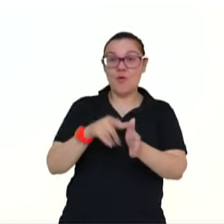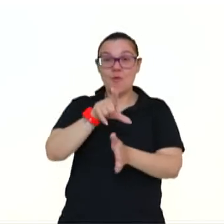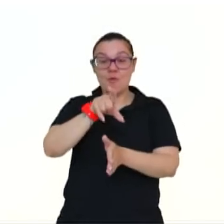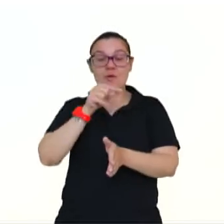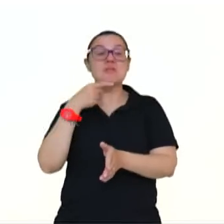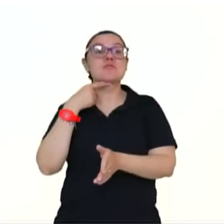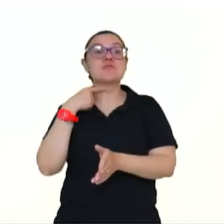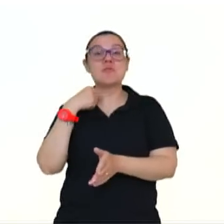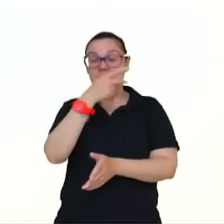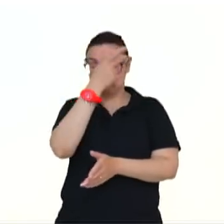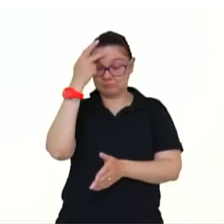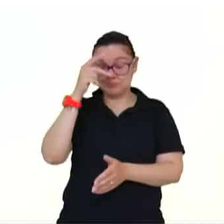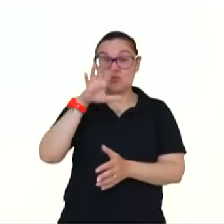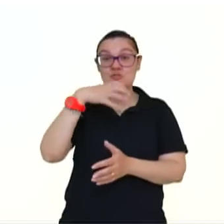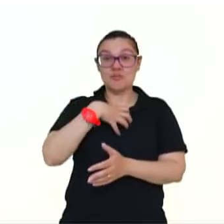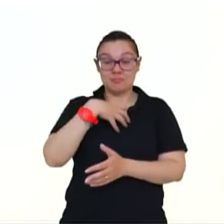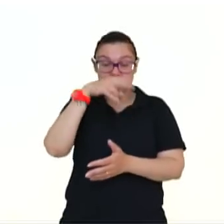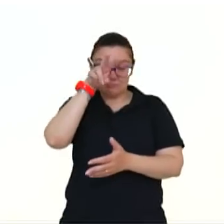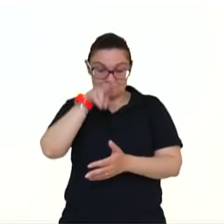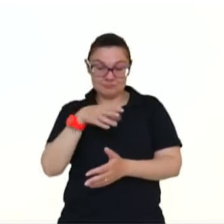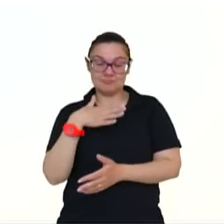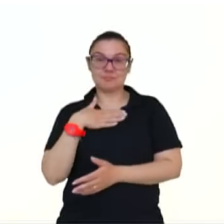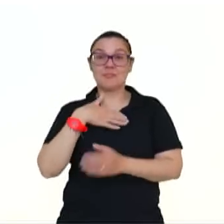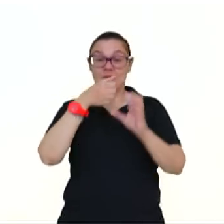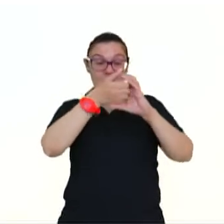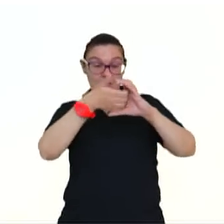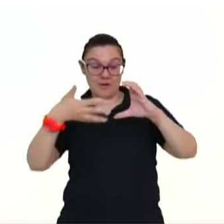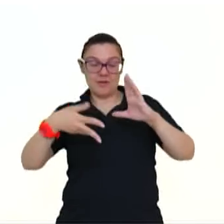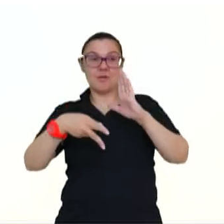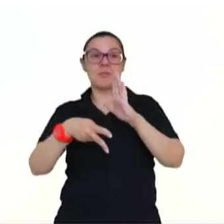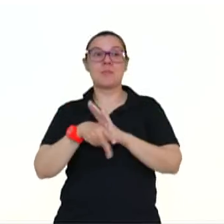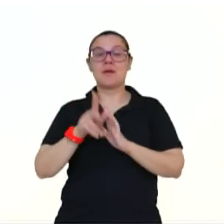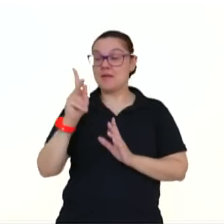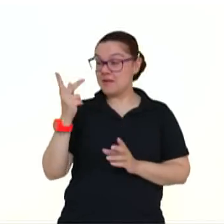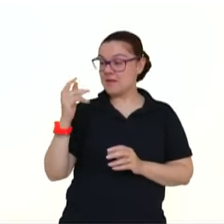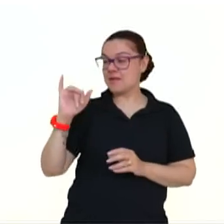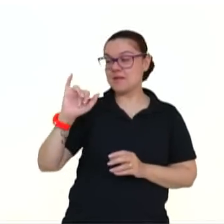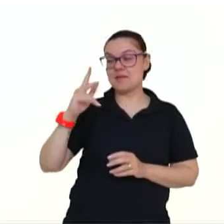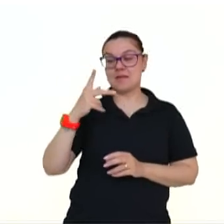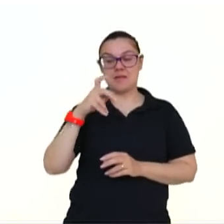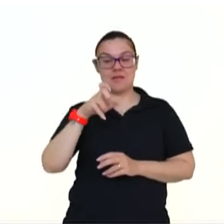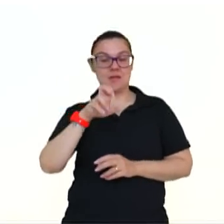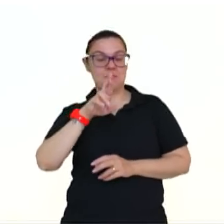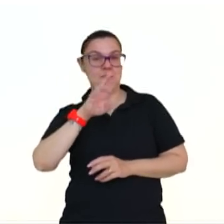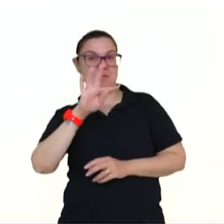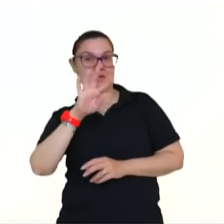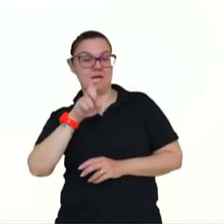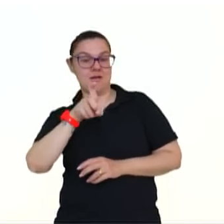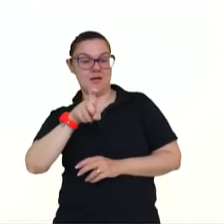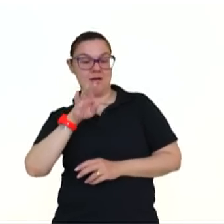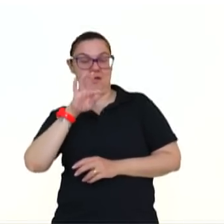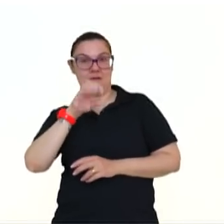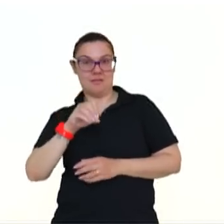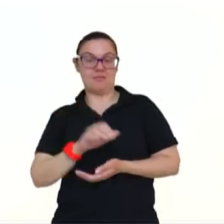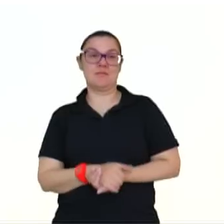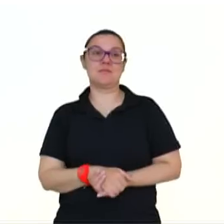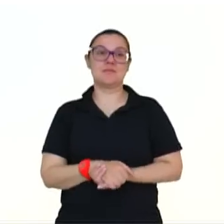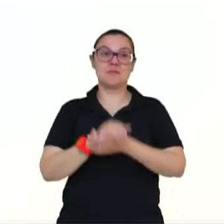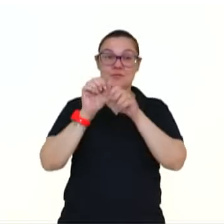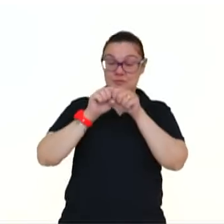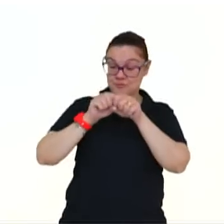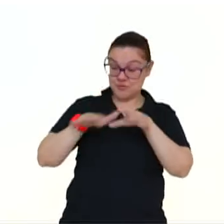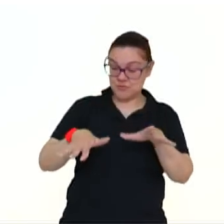determinado pelo leitor. Então, essas são as características de um hipertexto. Então, do artigo de